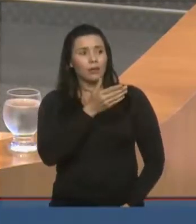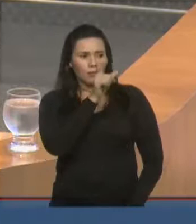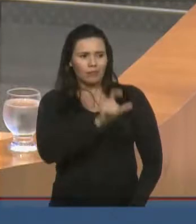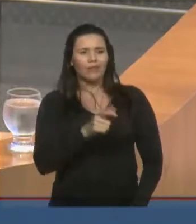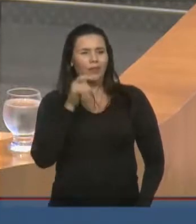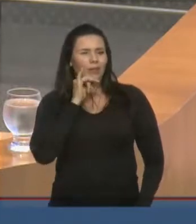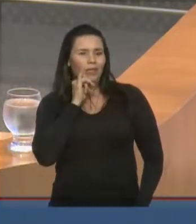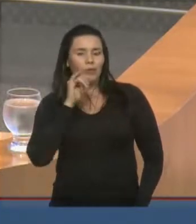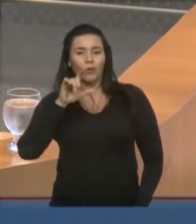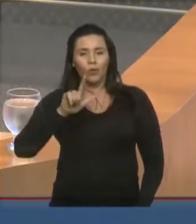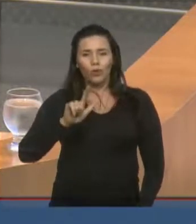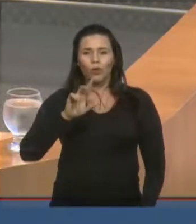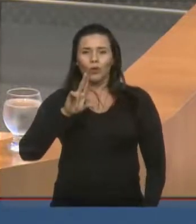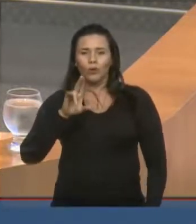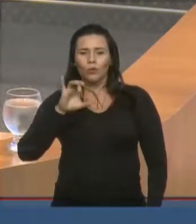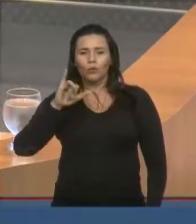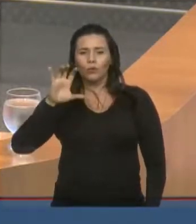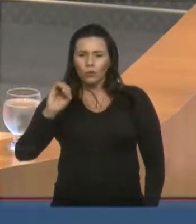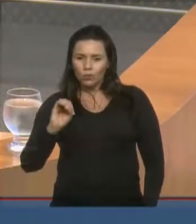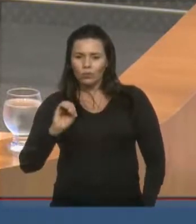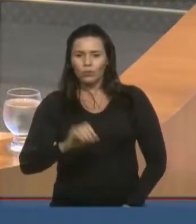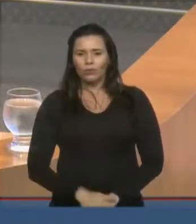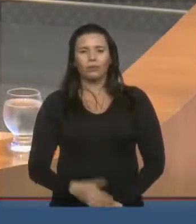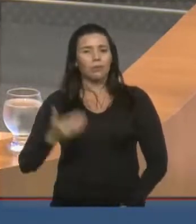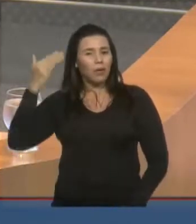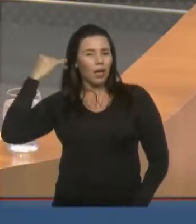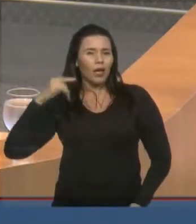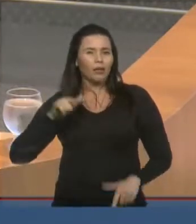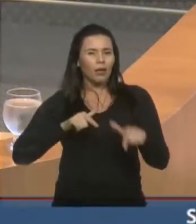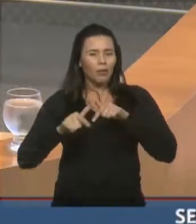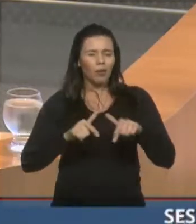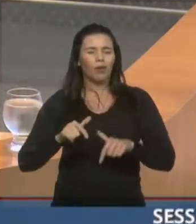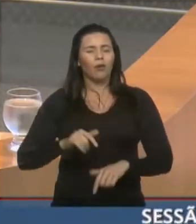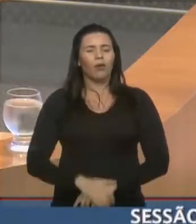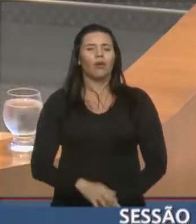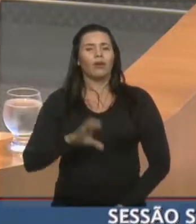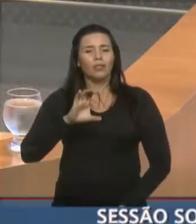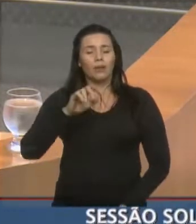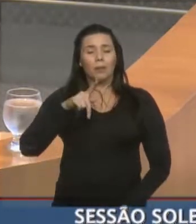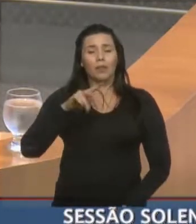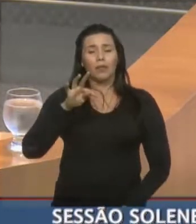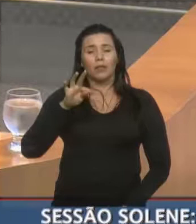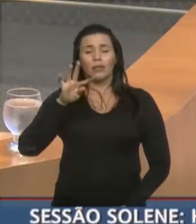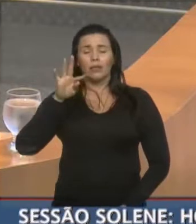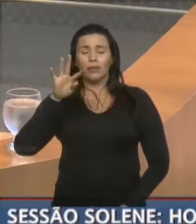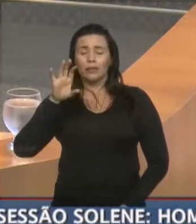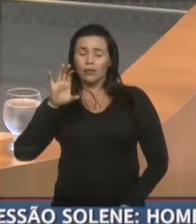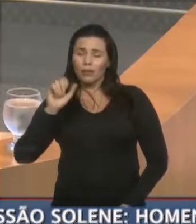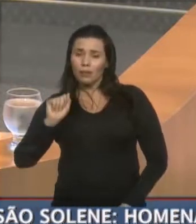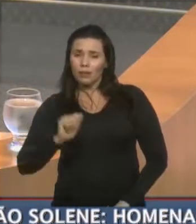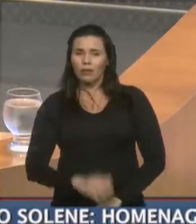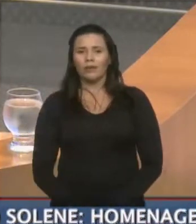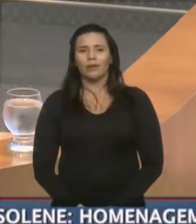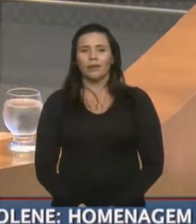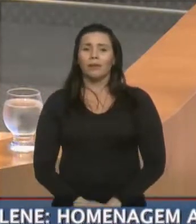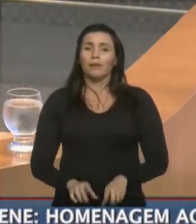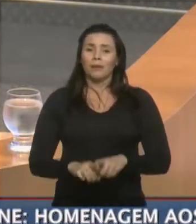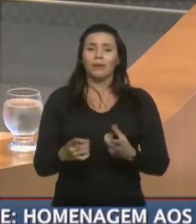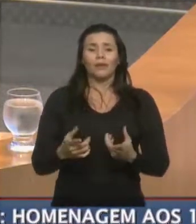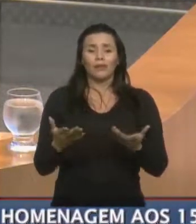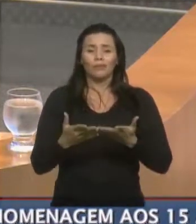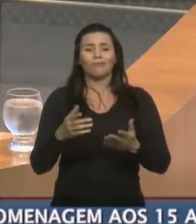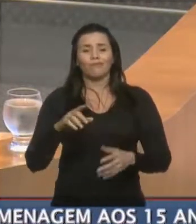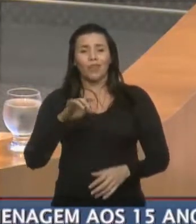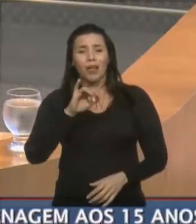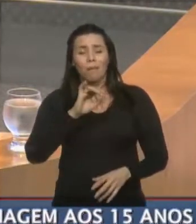o IDENT. Por quê? Porque é um setor que todos nós entendemos que temos que ter, doutor Zito, pela função dele, é uma dedicação